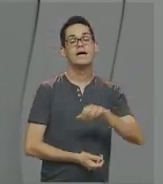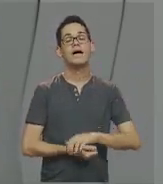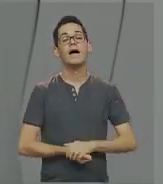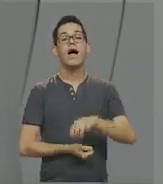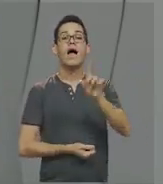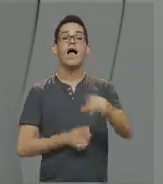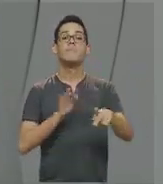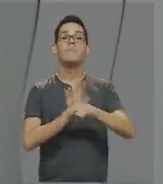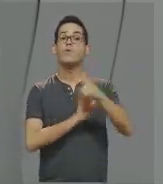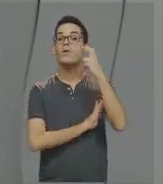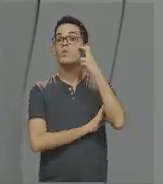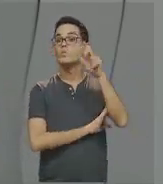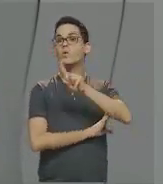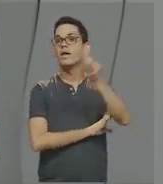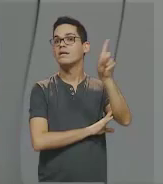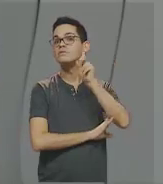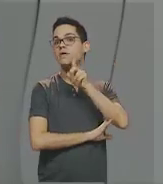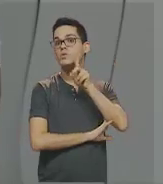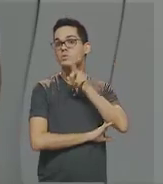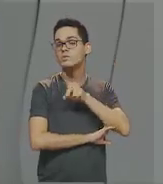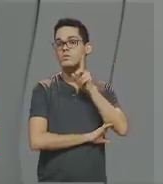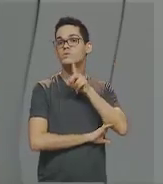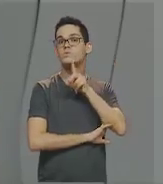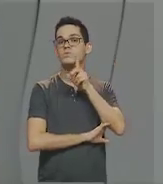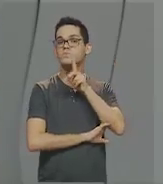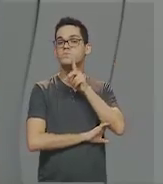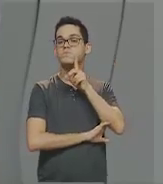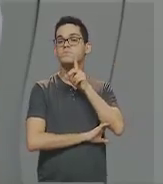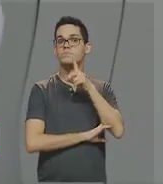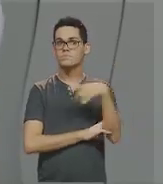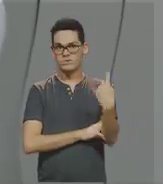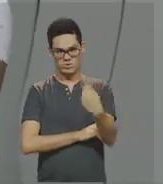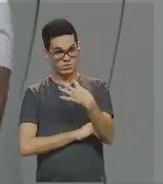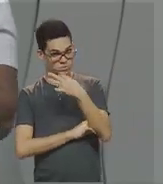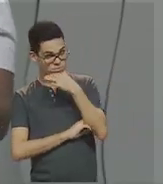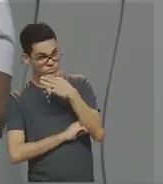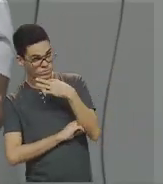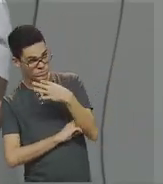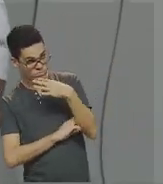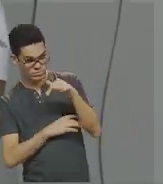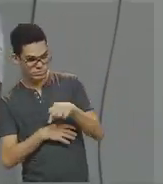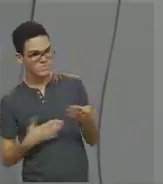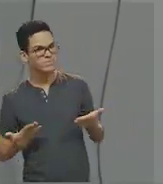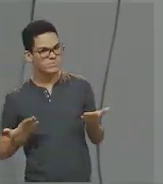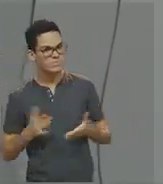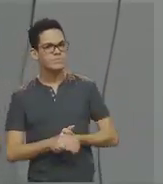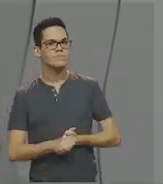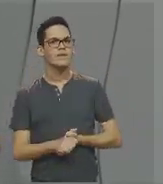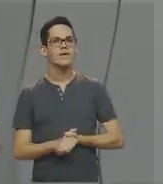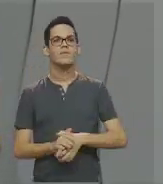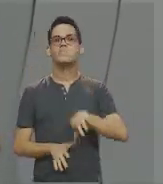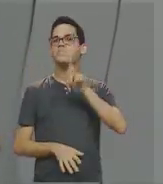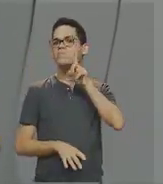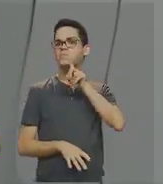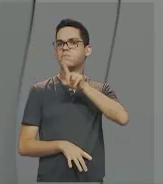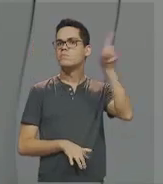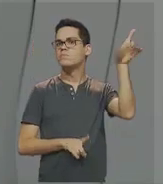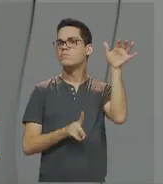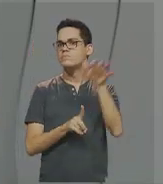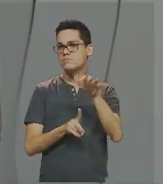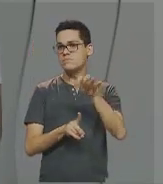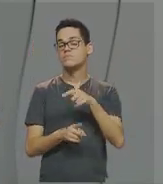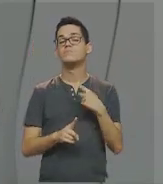vem de uma cultura norte-americana, né? Assim, esse modelo que a gente está conversando aqui agora, tá? Por quê? Se a gente